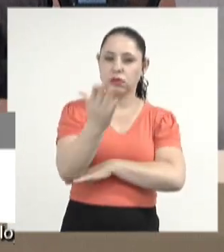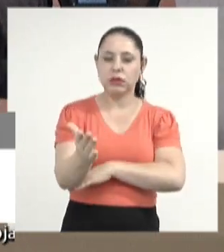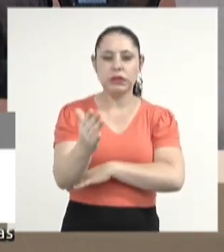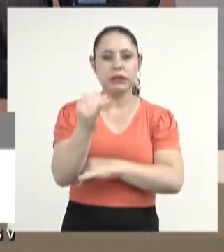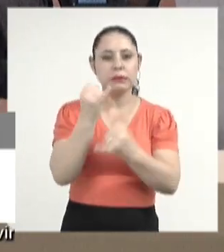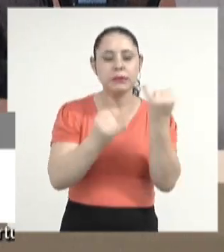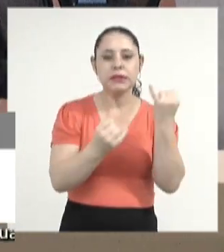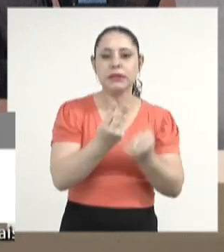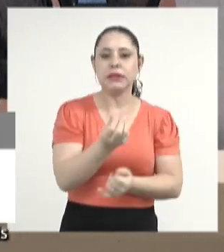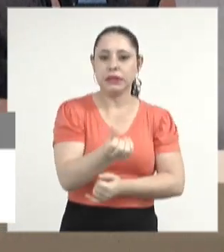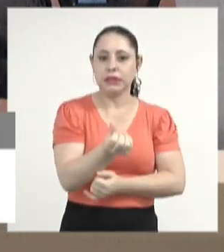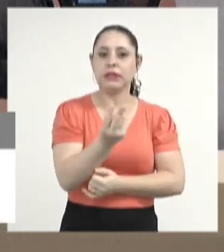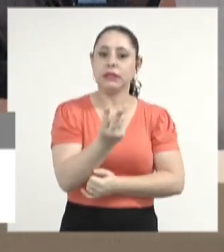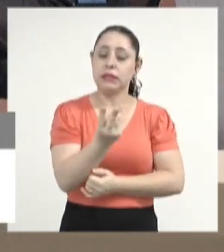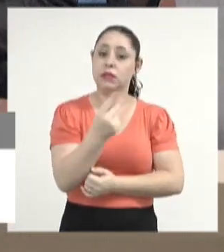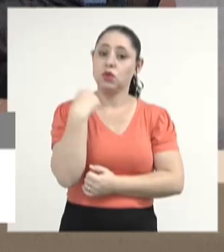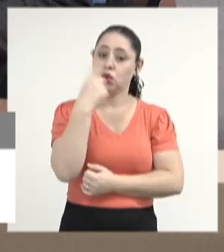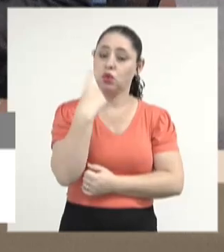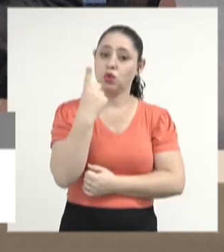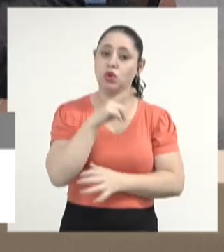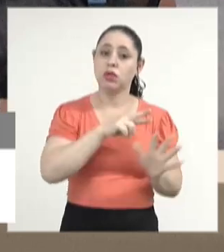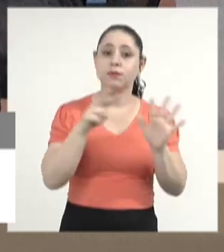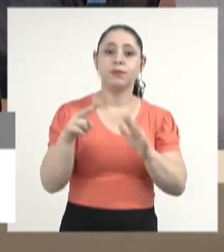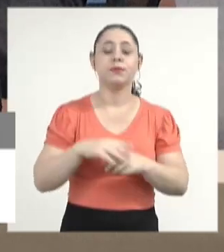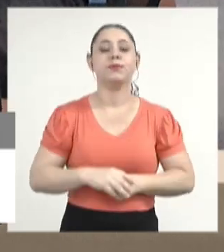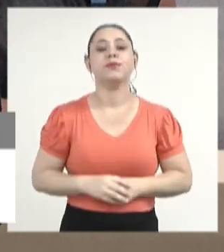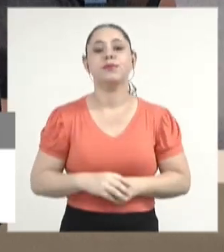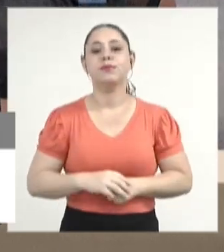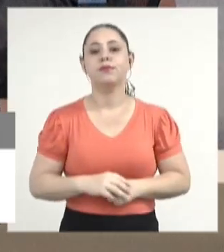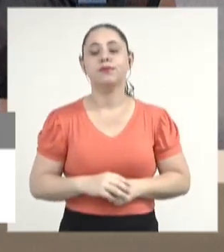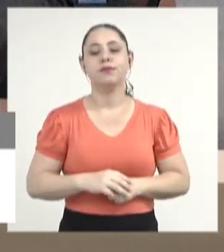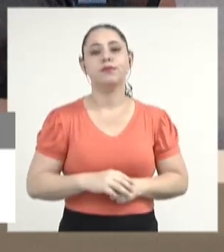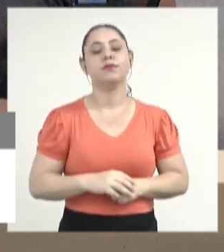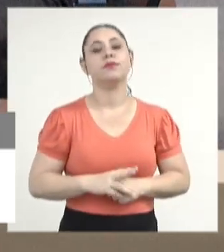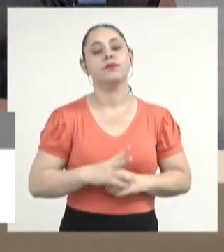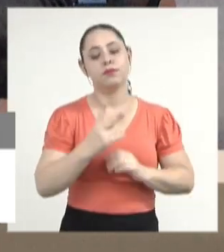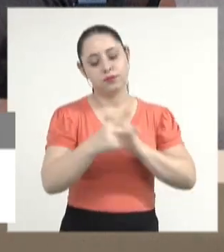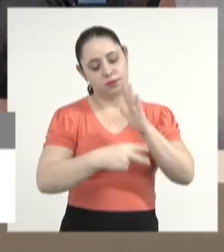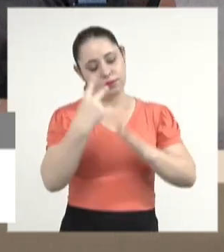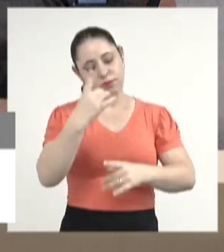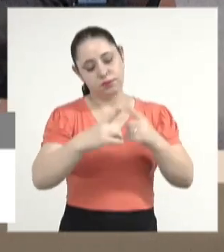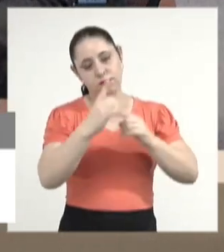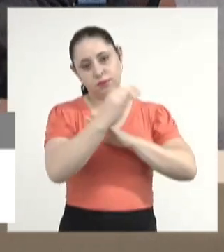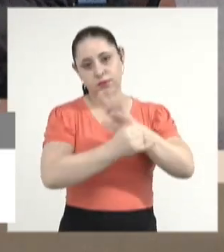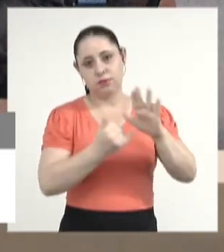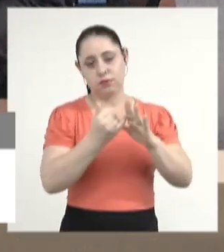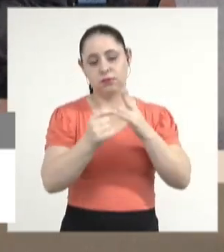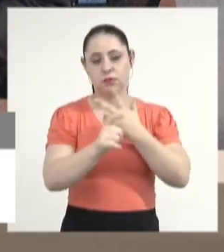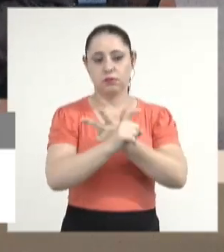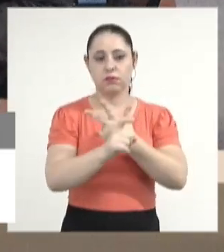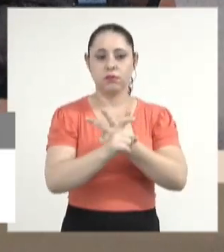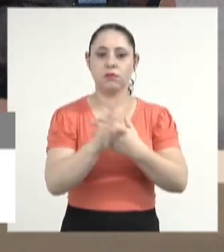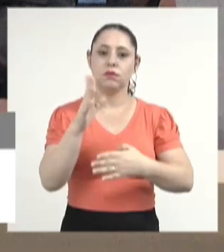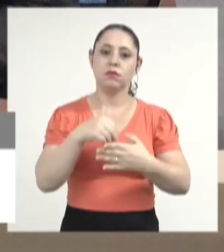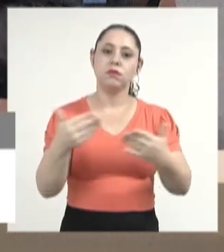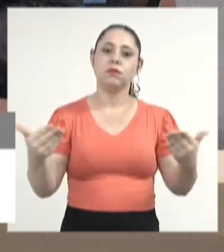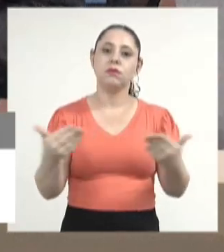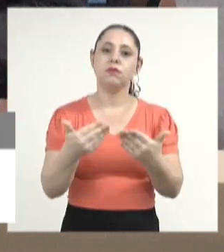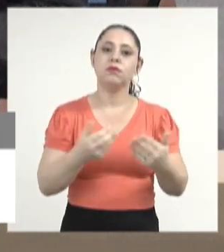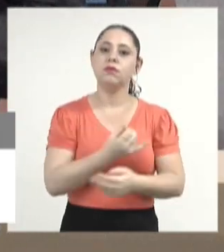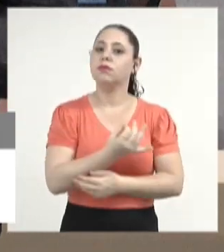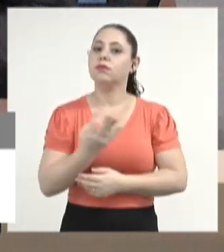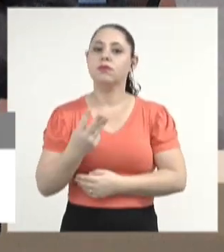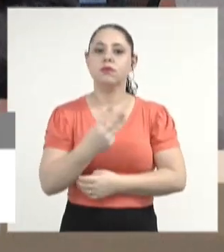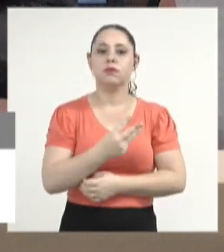mínima de 36 horas semanais. Também do Executivo, em segunda discussão, os deputados votam o projeto de lei de